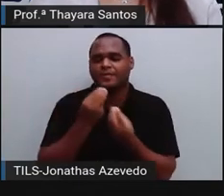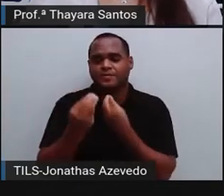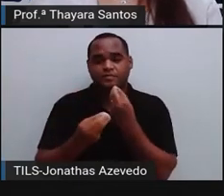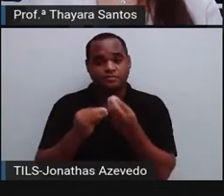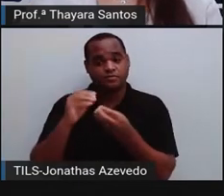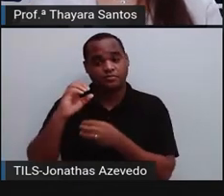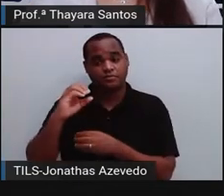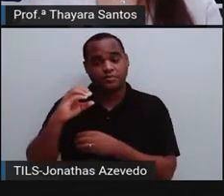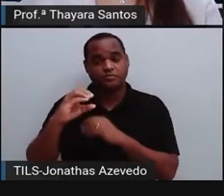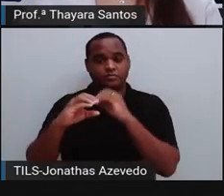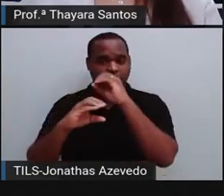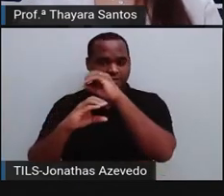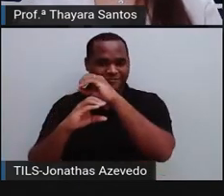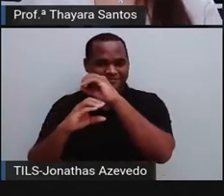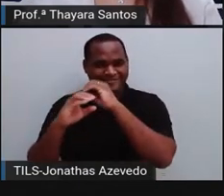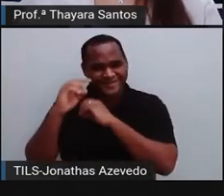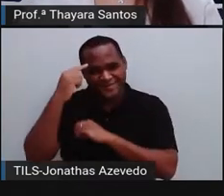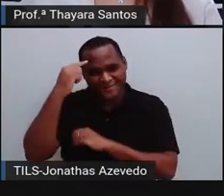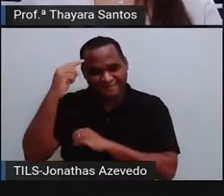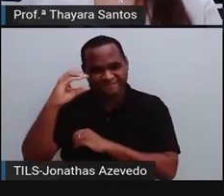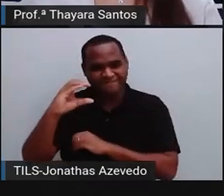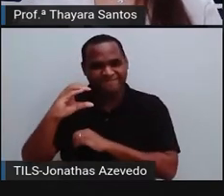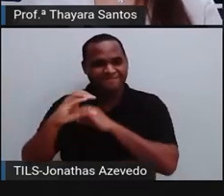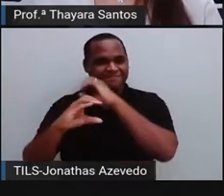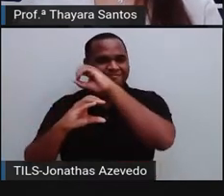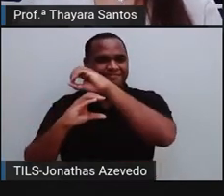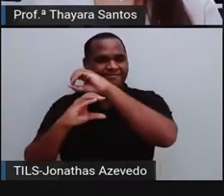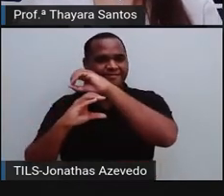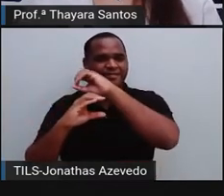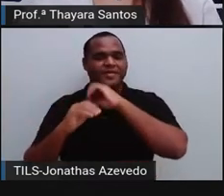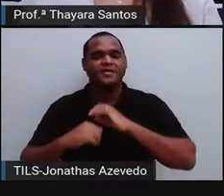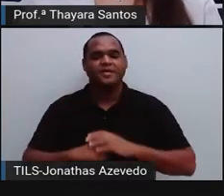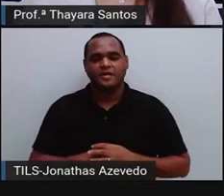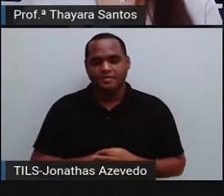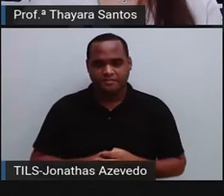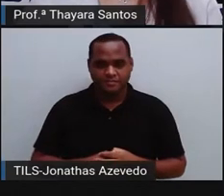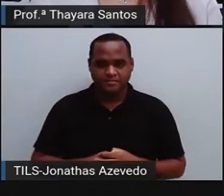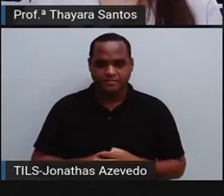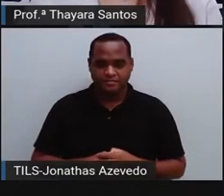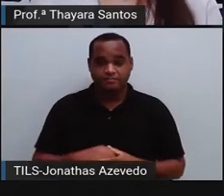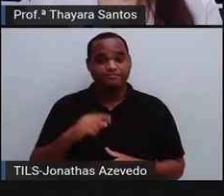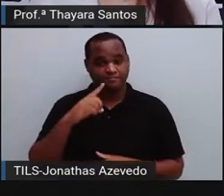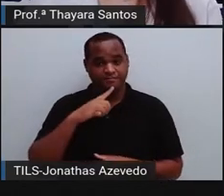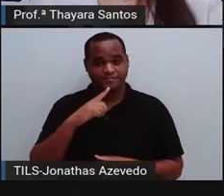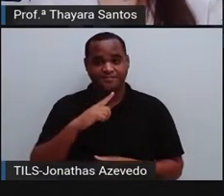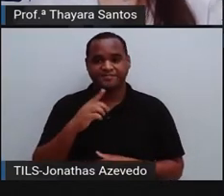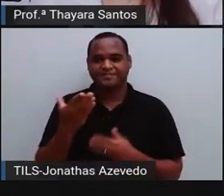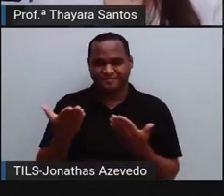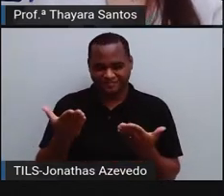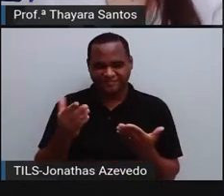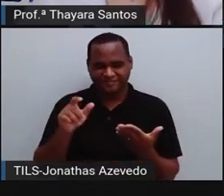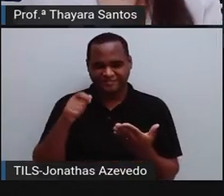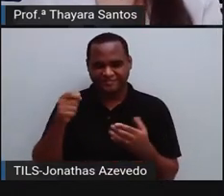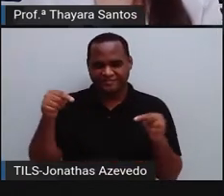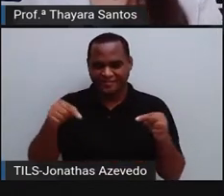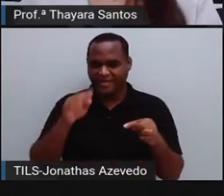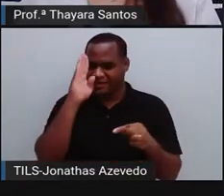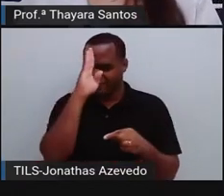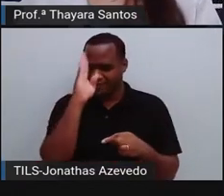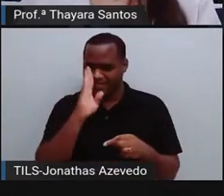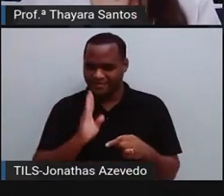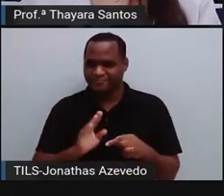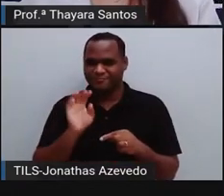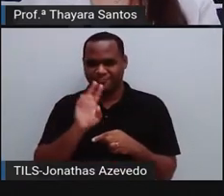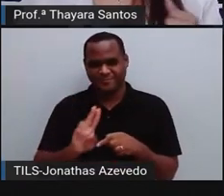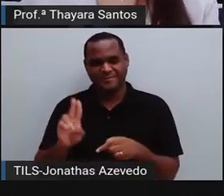graus Celsius, que é representado por essa bolinha aqui, ó, e o C. Isso é o grau Celsius, é a unidade de medida de temperatura